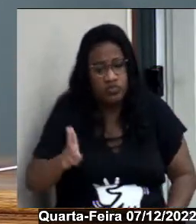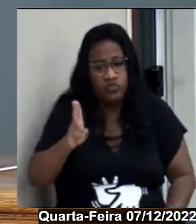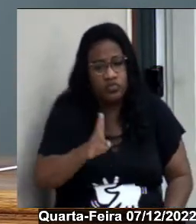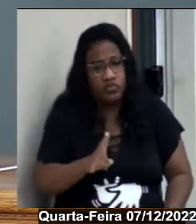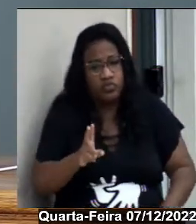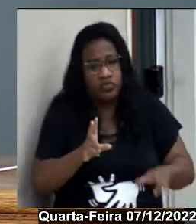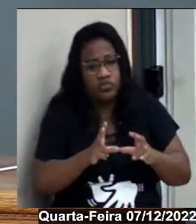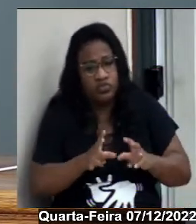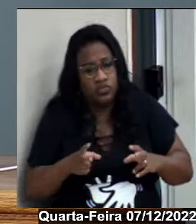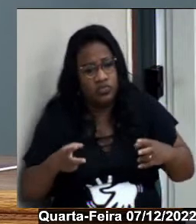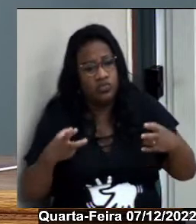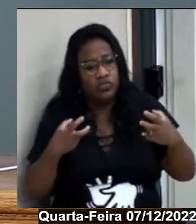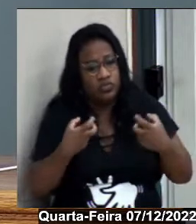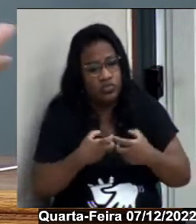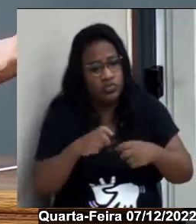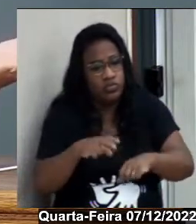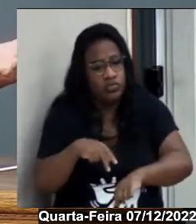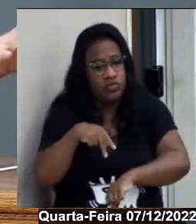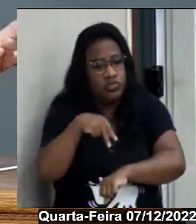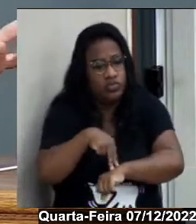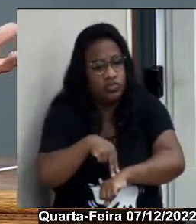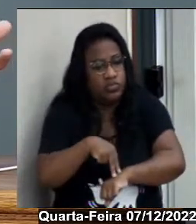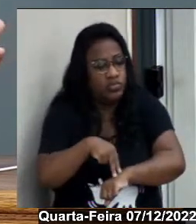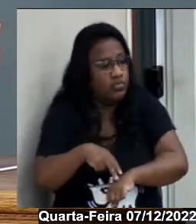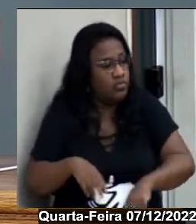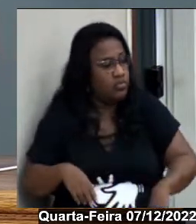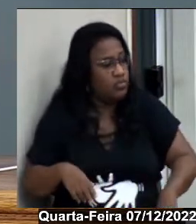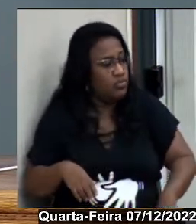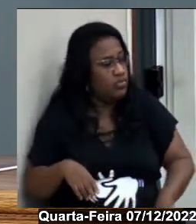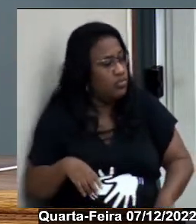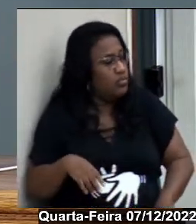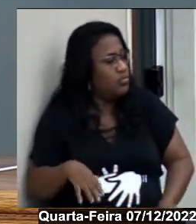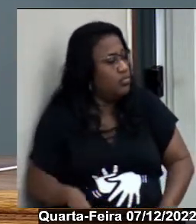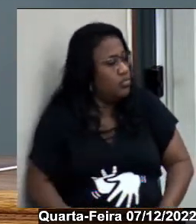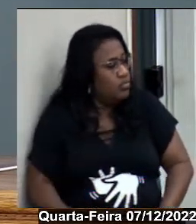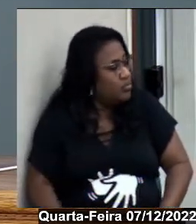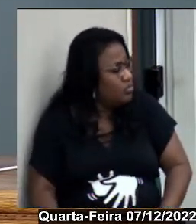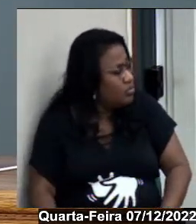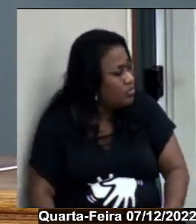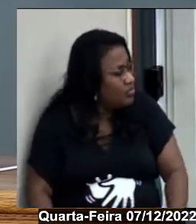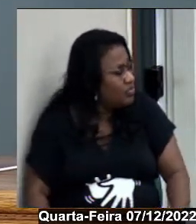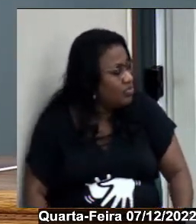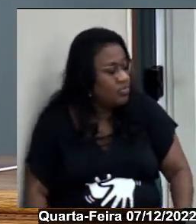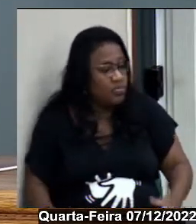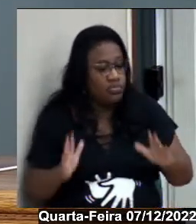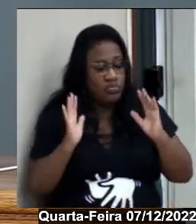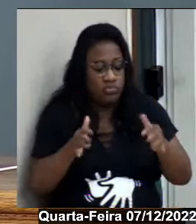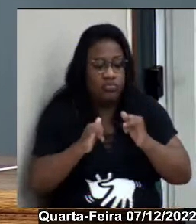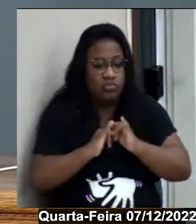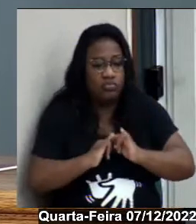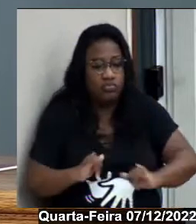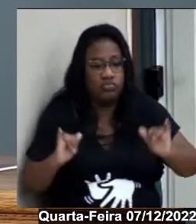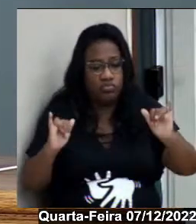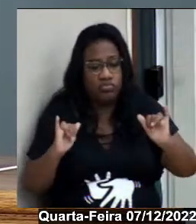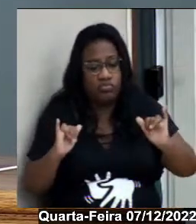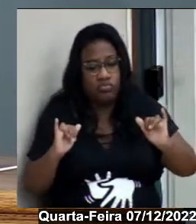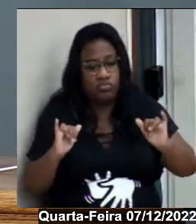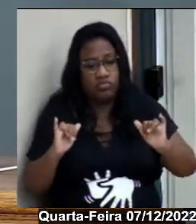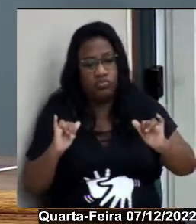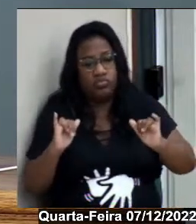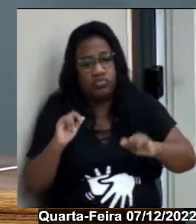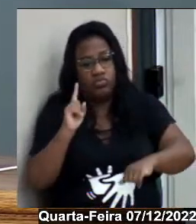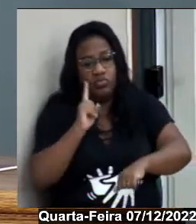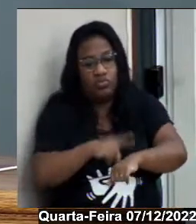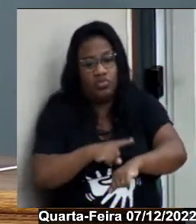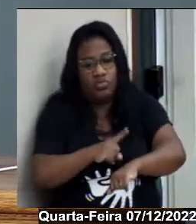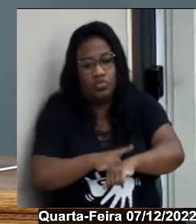tudo isso aqui toda vez, Luiz Depósito, para fazer palanque já é demais. Dá uma parte, vereador? Não, não te dou a parte não, porque o senhor já falou. O senhor já falou, não te dou a parte. O tempo do